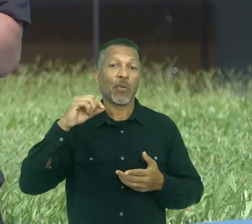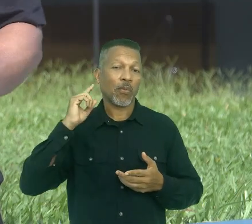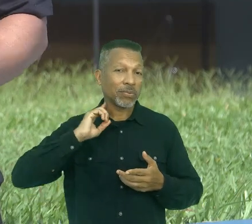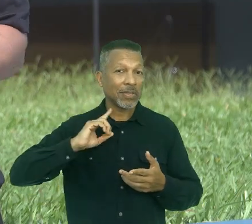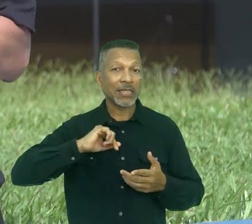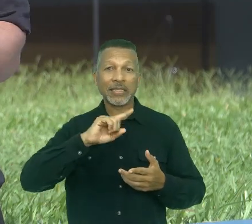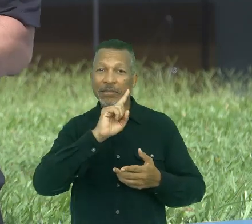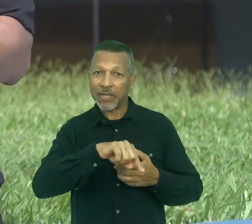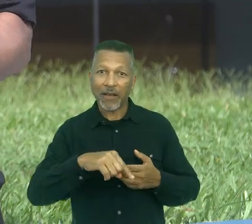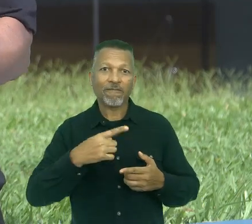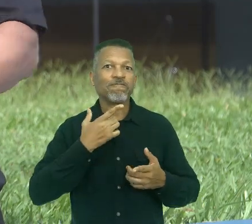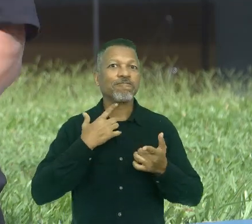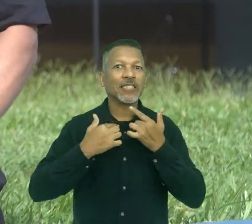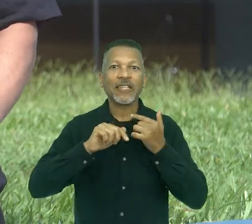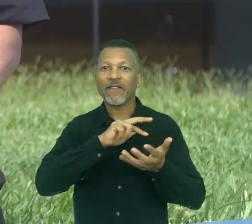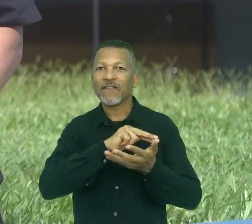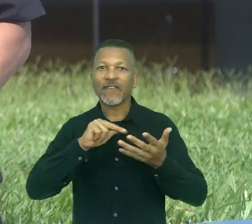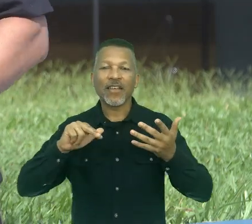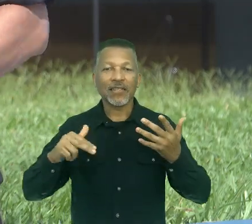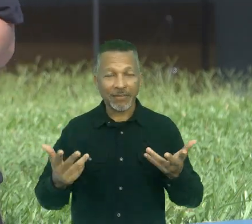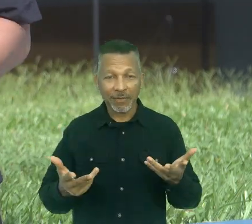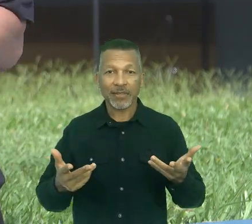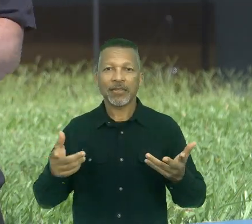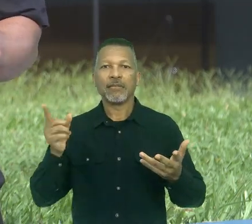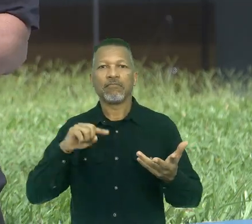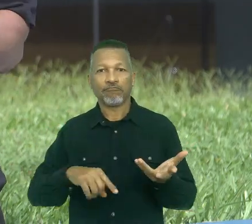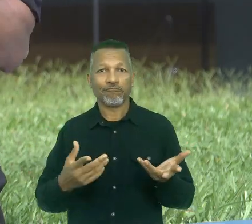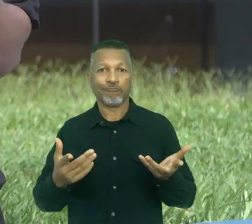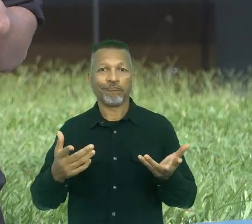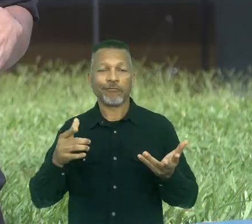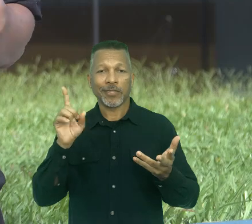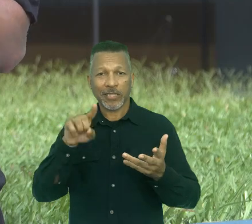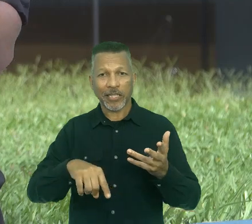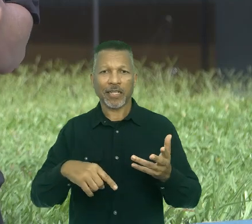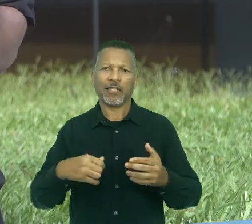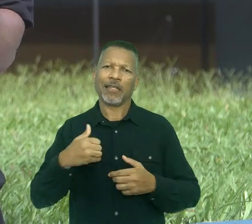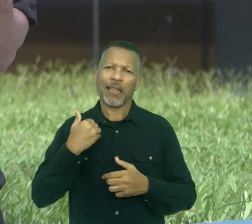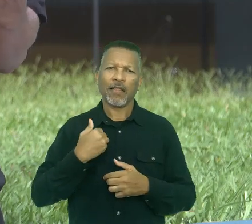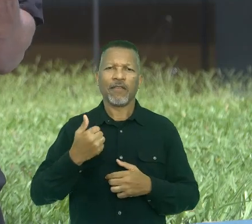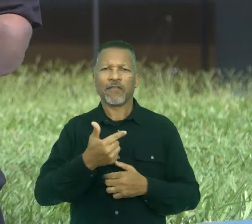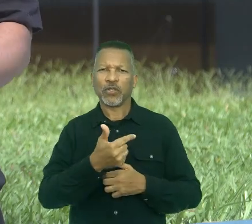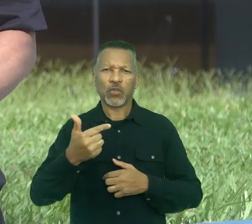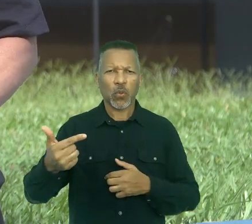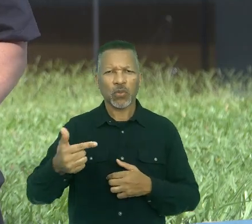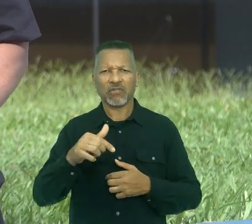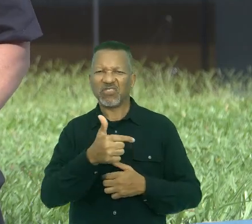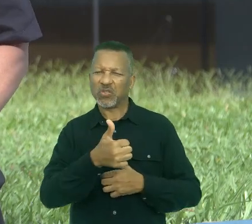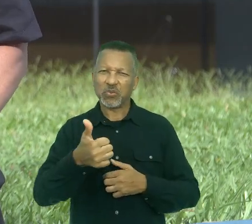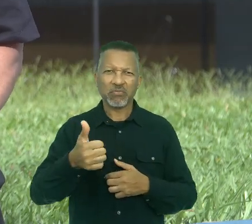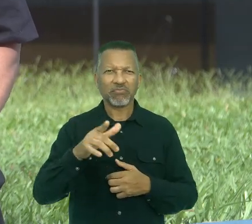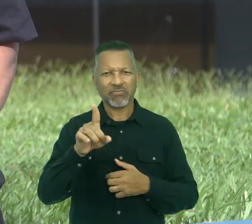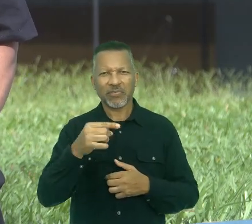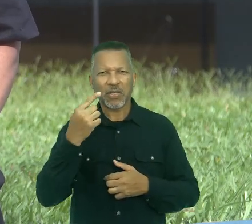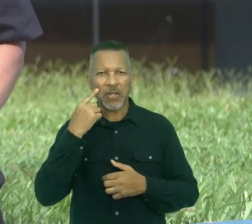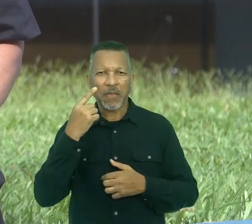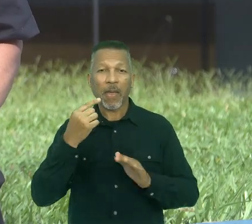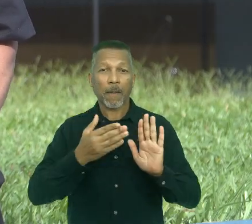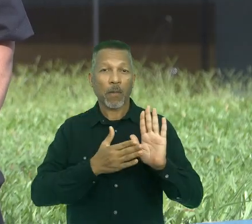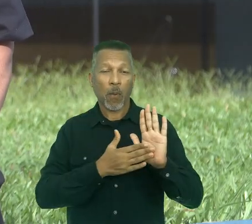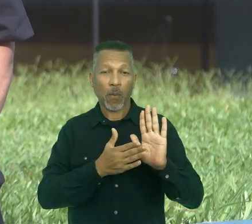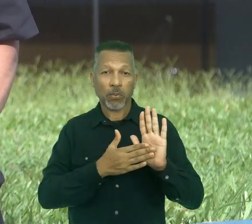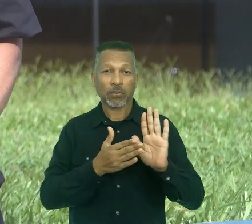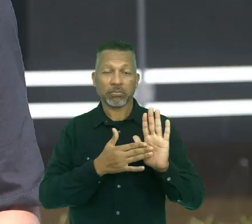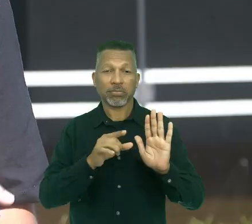de vontade, aquele gás assim, né, de artista de 22 anos, 21, que foi na época que eu propus o